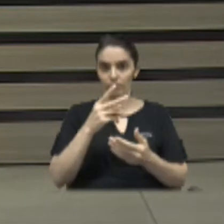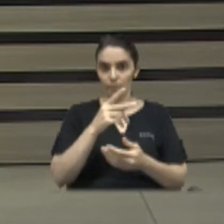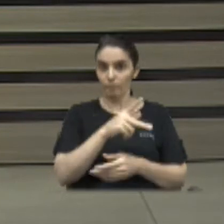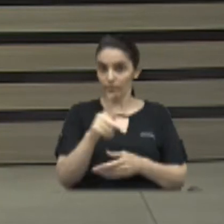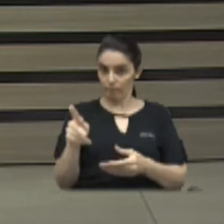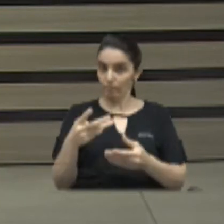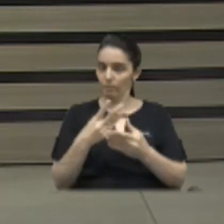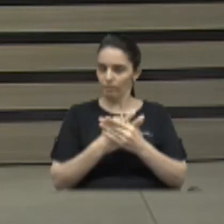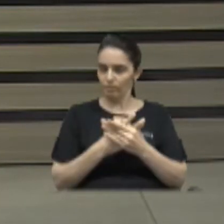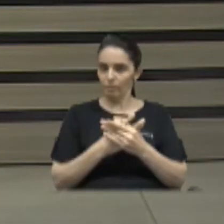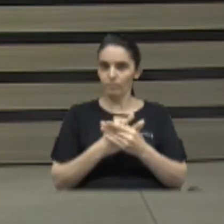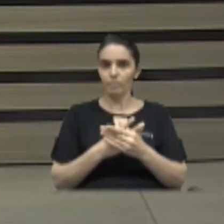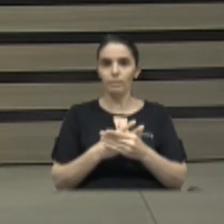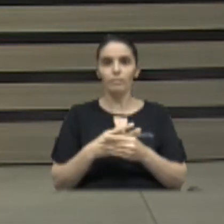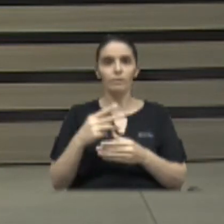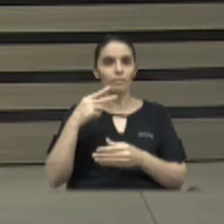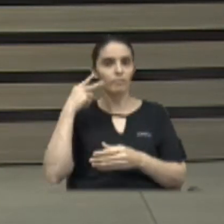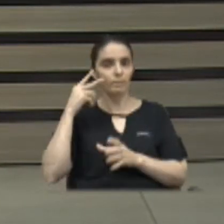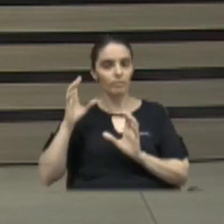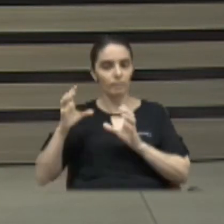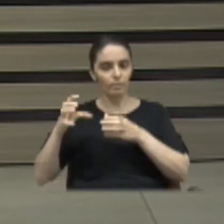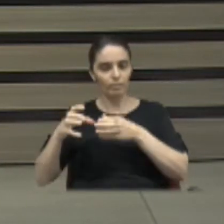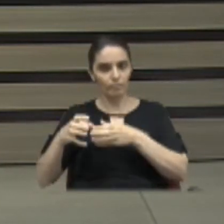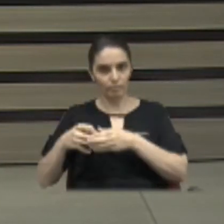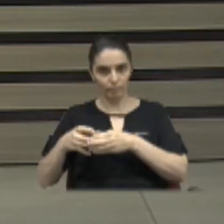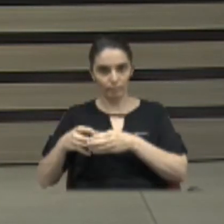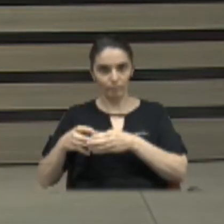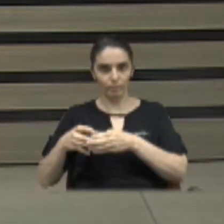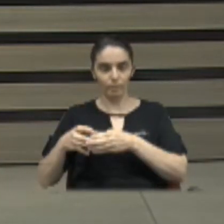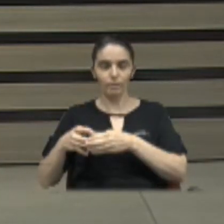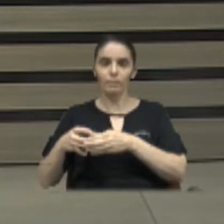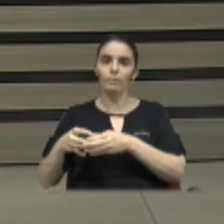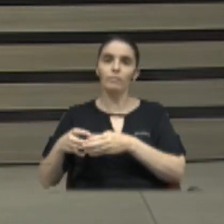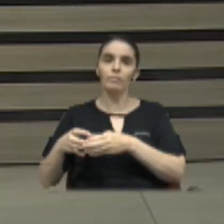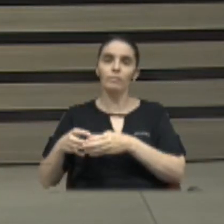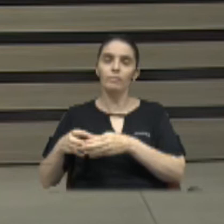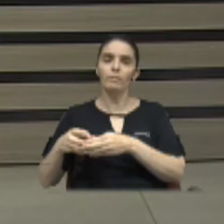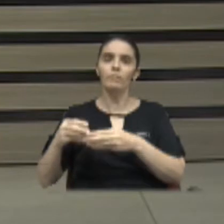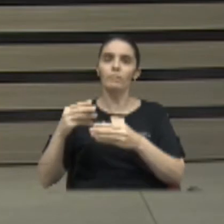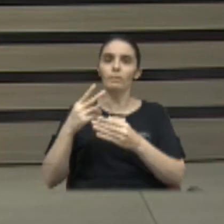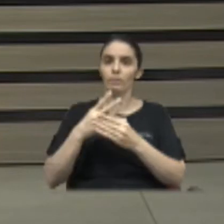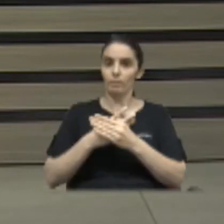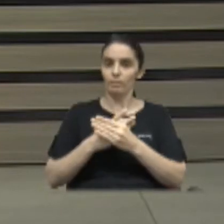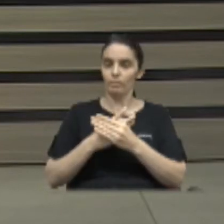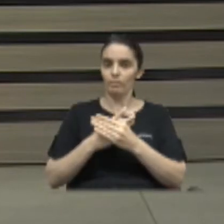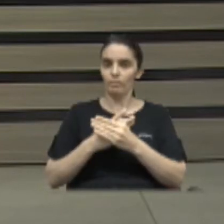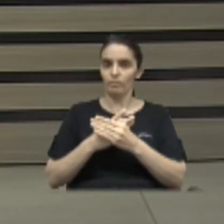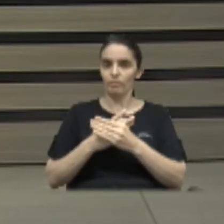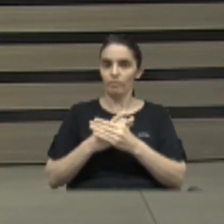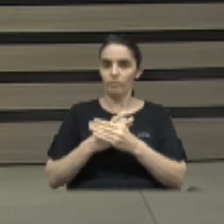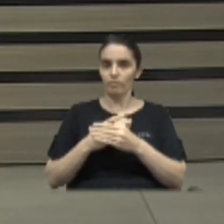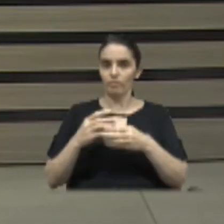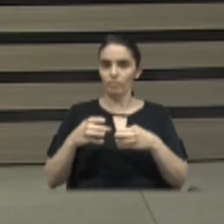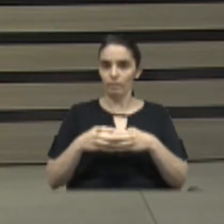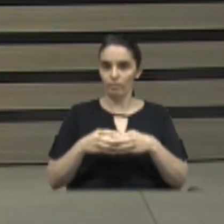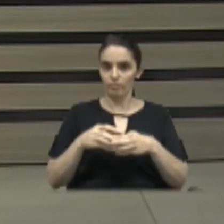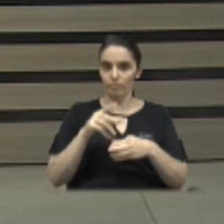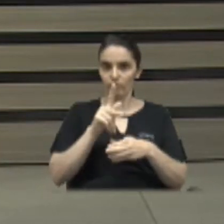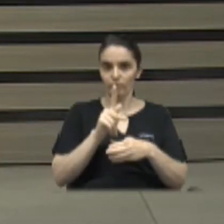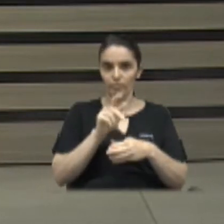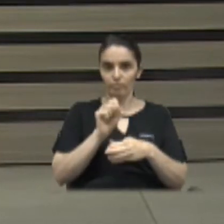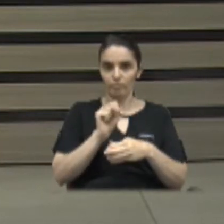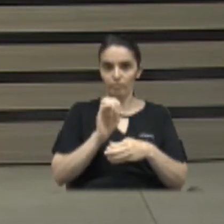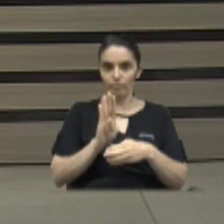Bernardo. Os vereadores da composição de bloco parlamentar dessa egrégia Casa de Leis, formada pelos partidos